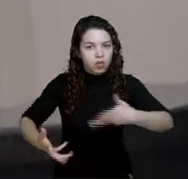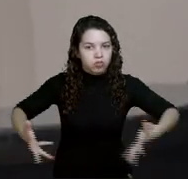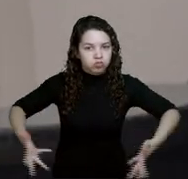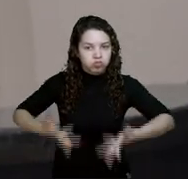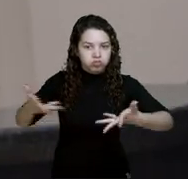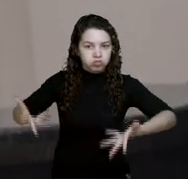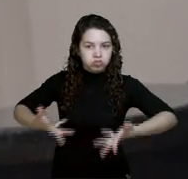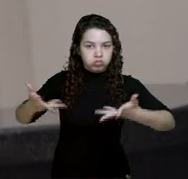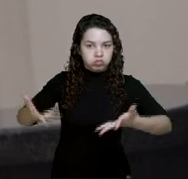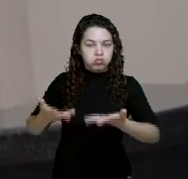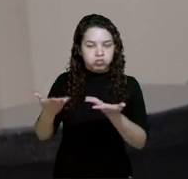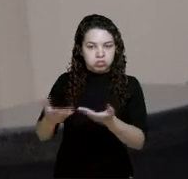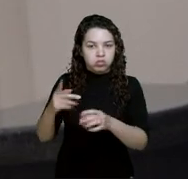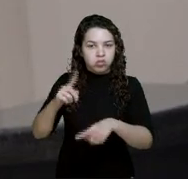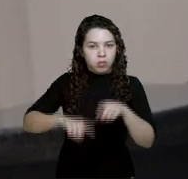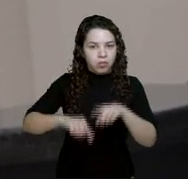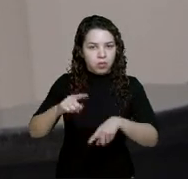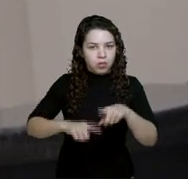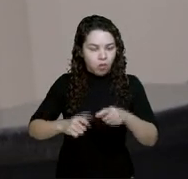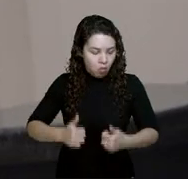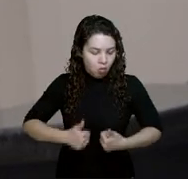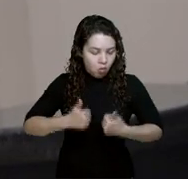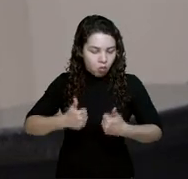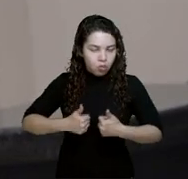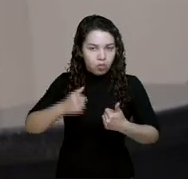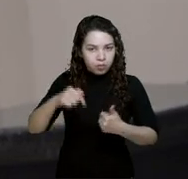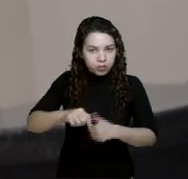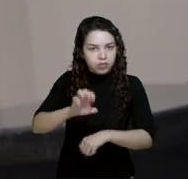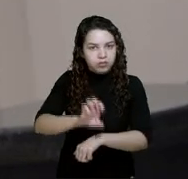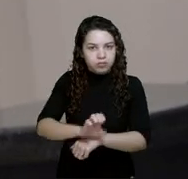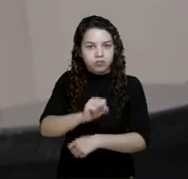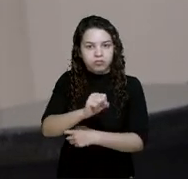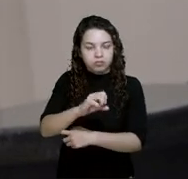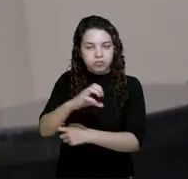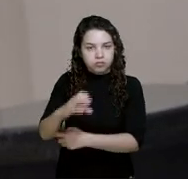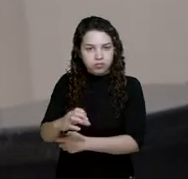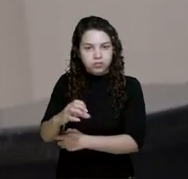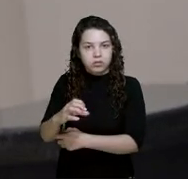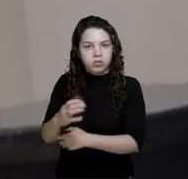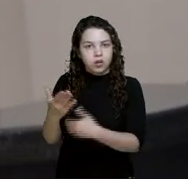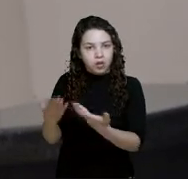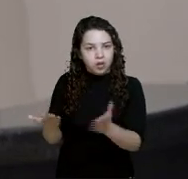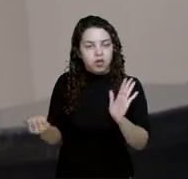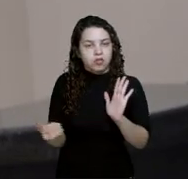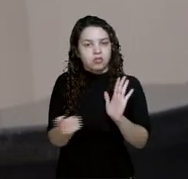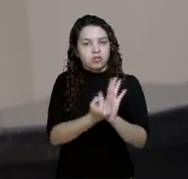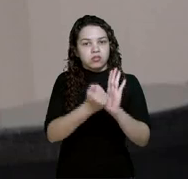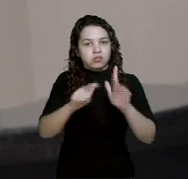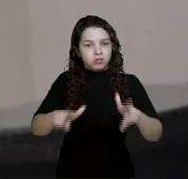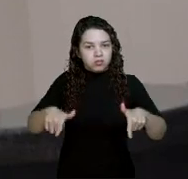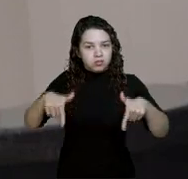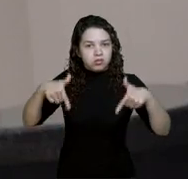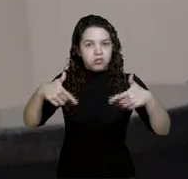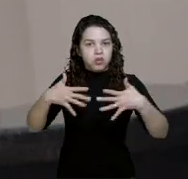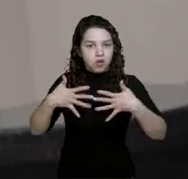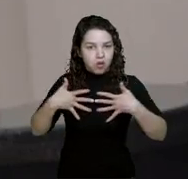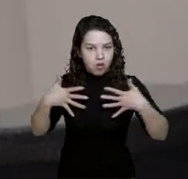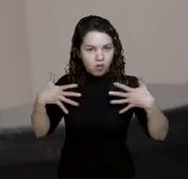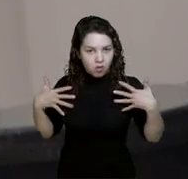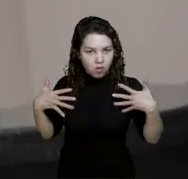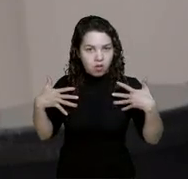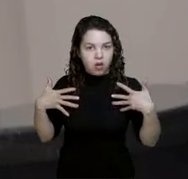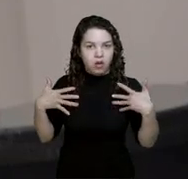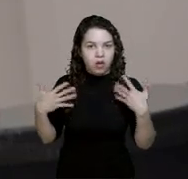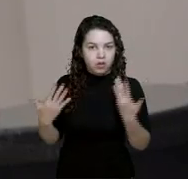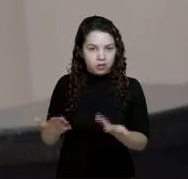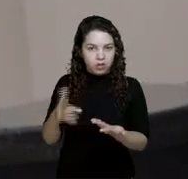seu produto. É um orgulho para Santa Catarina ter esse título, essa honraria concedida à nossa querida